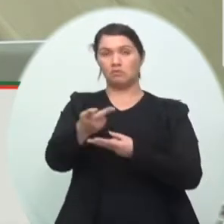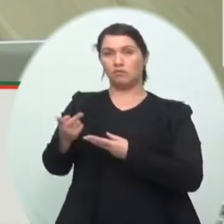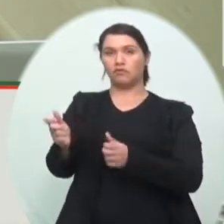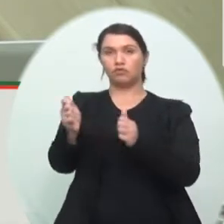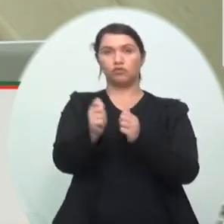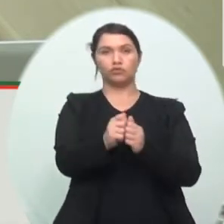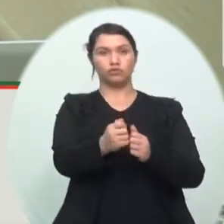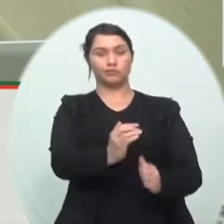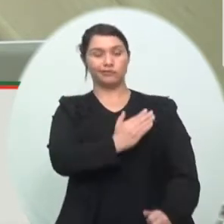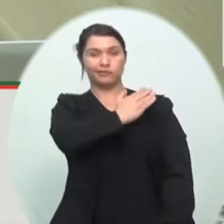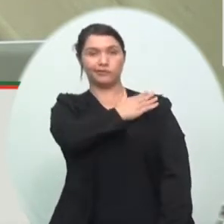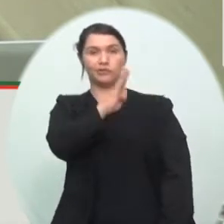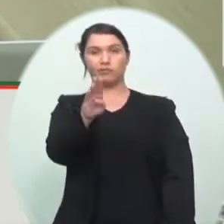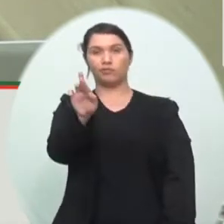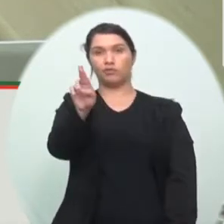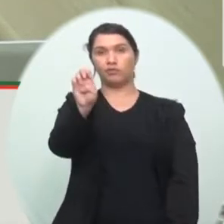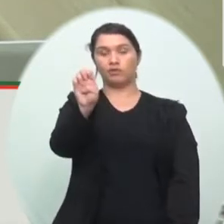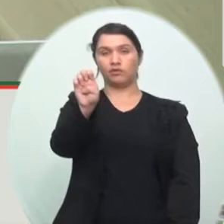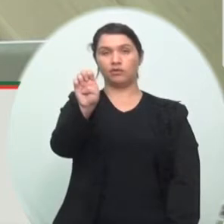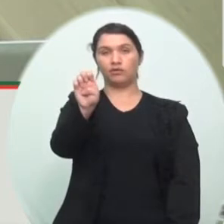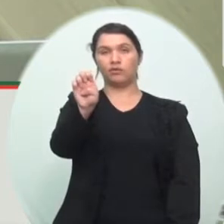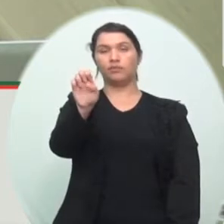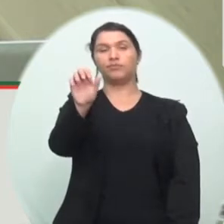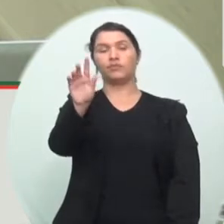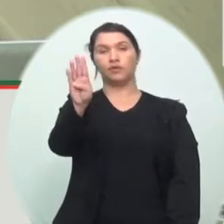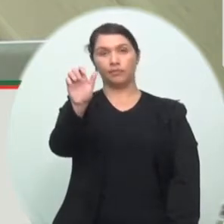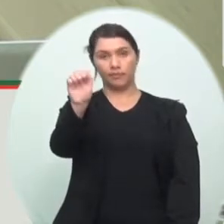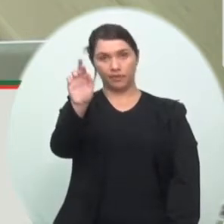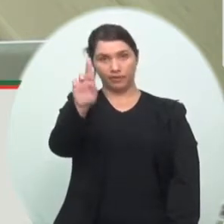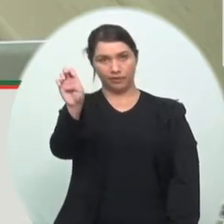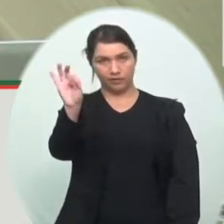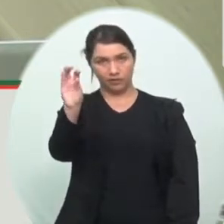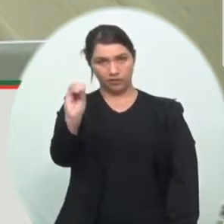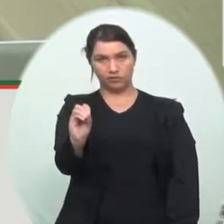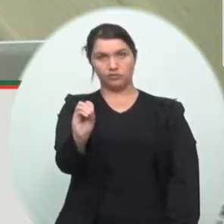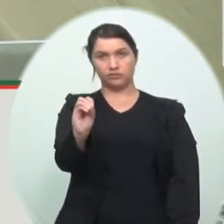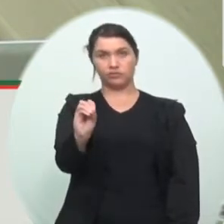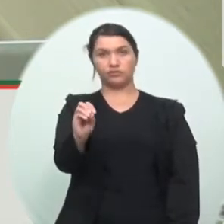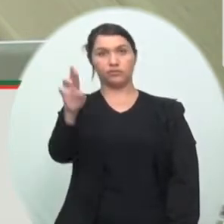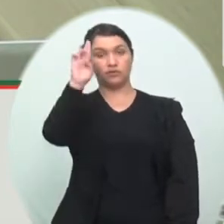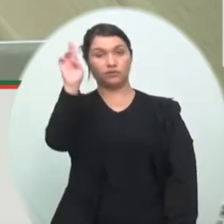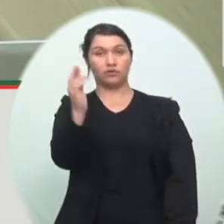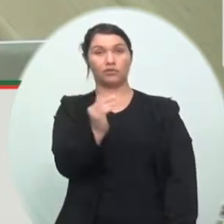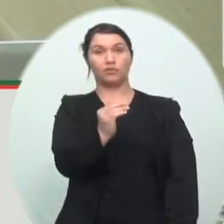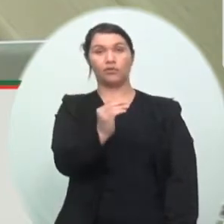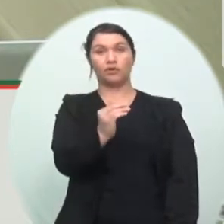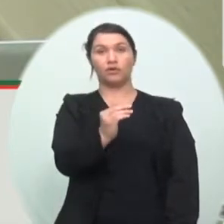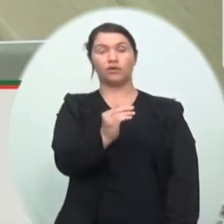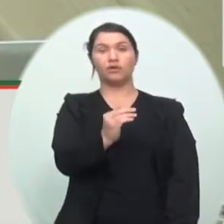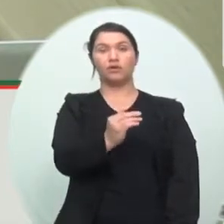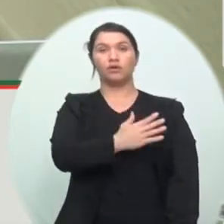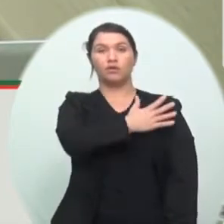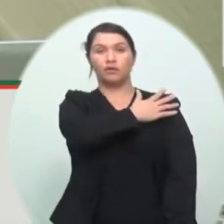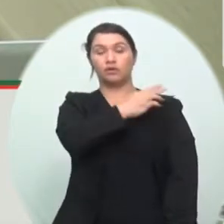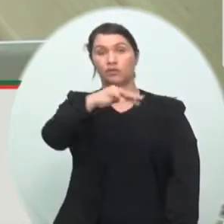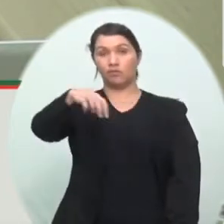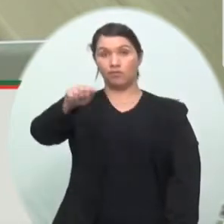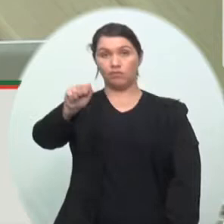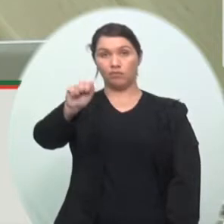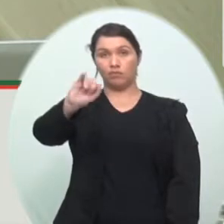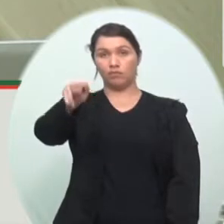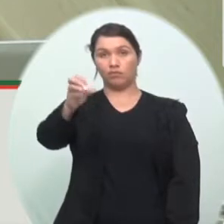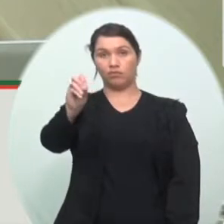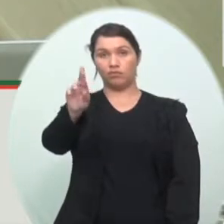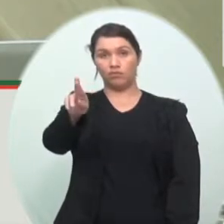Barreto, tenente-coronel Ildemetre, major Moreno, Dimitro, para que adentre